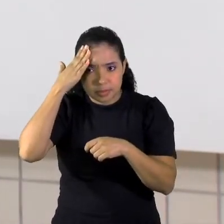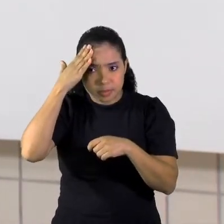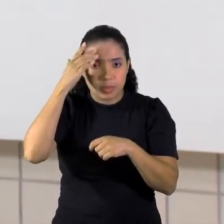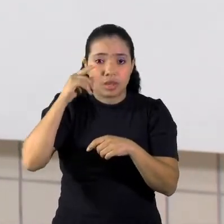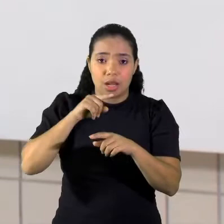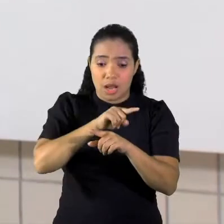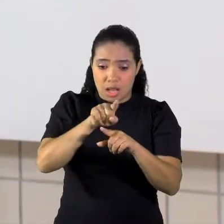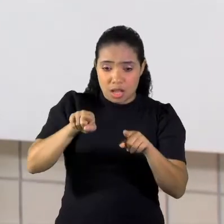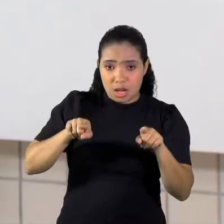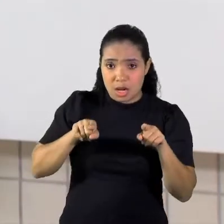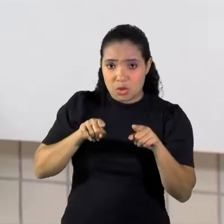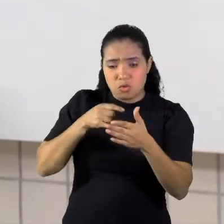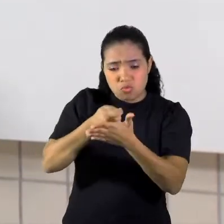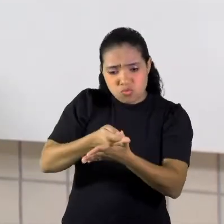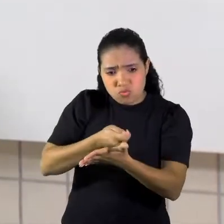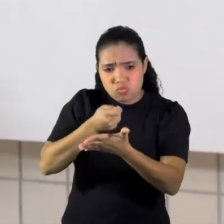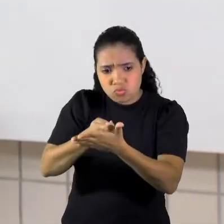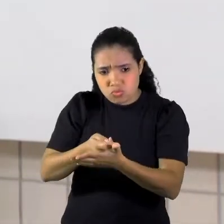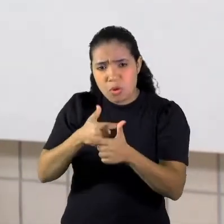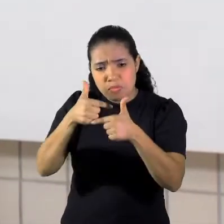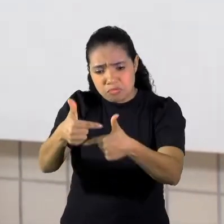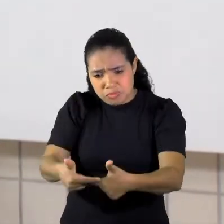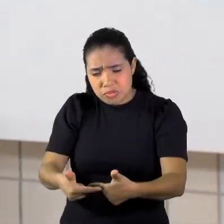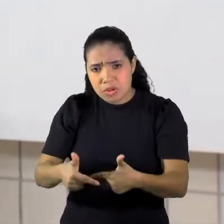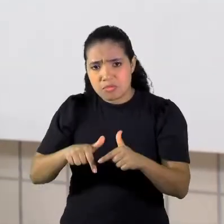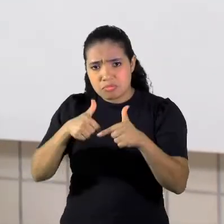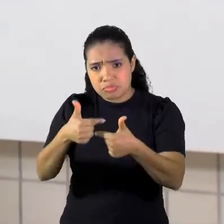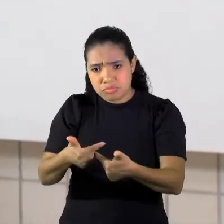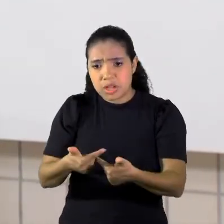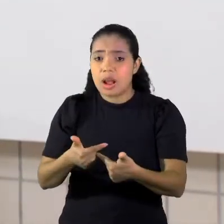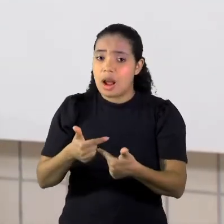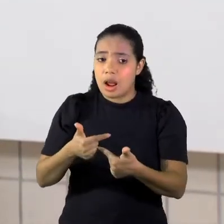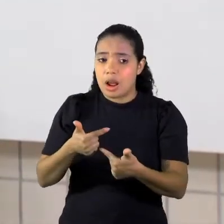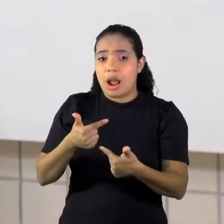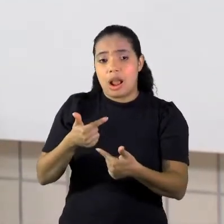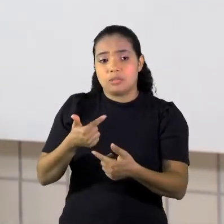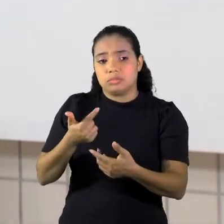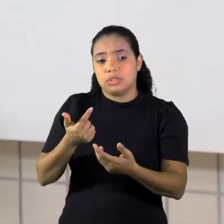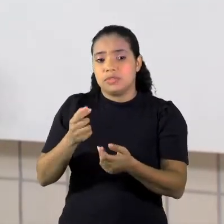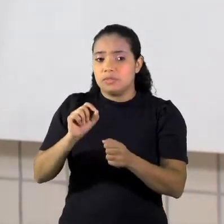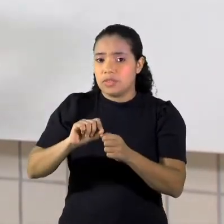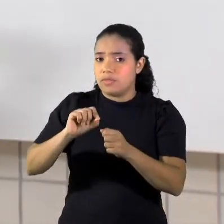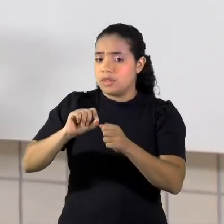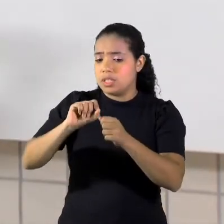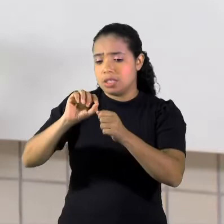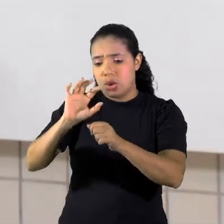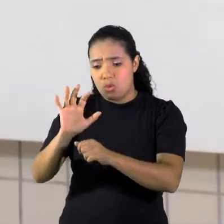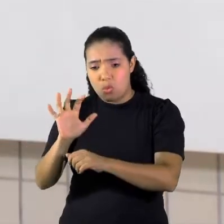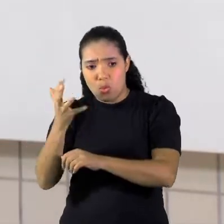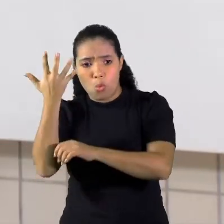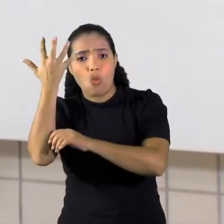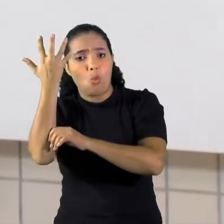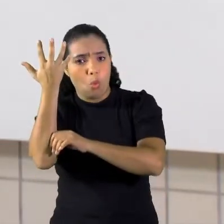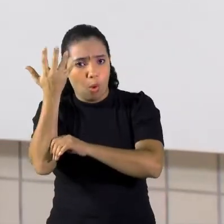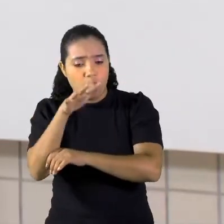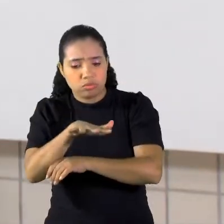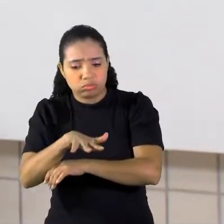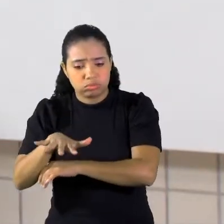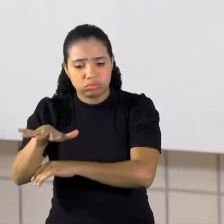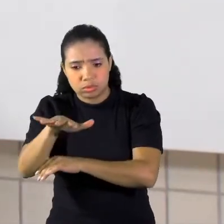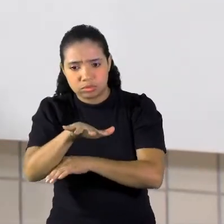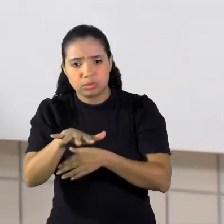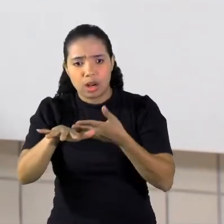vão lutar, vão providenciar situações que garantem que aquele território vai ser um